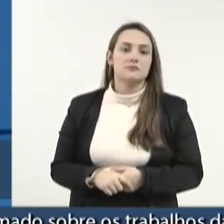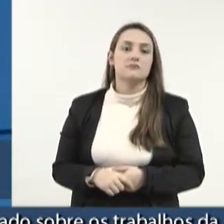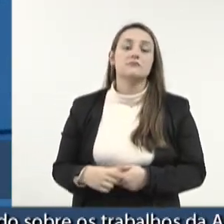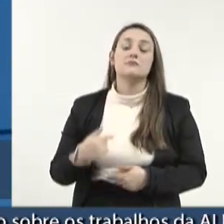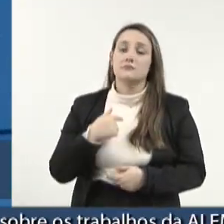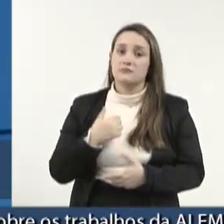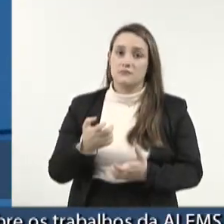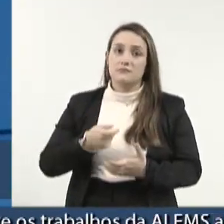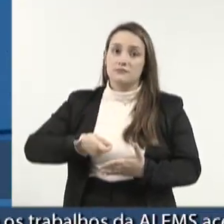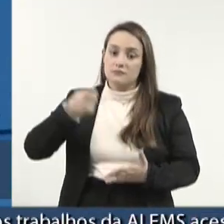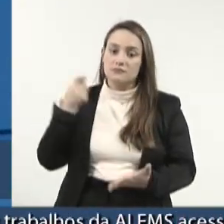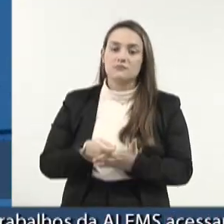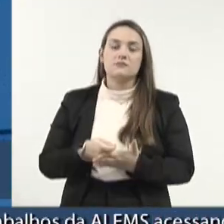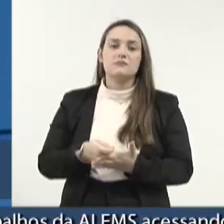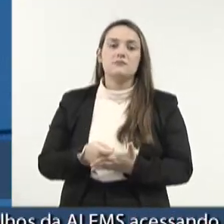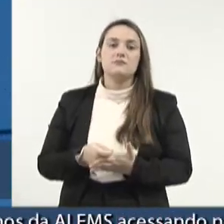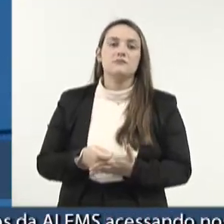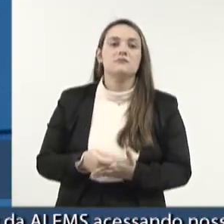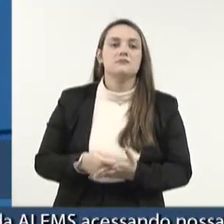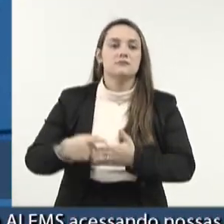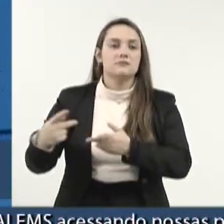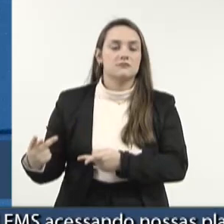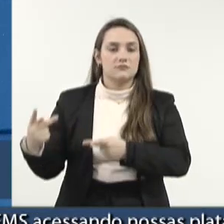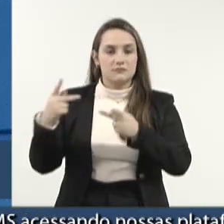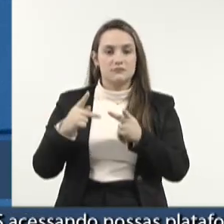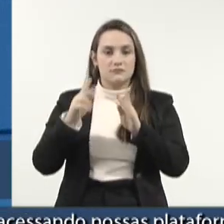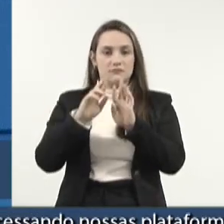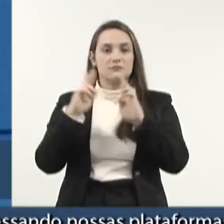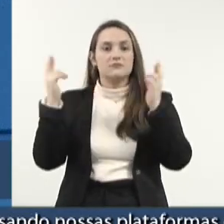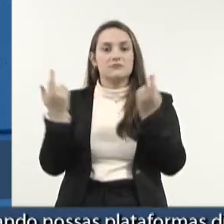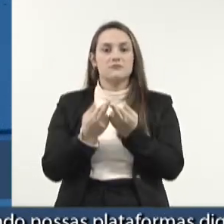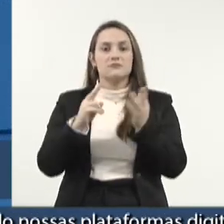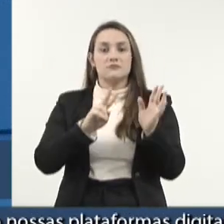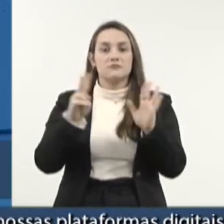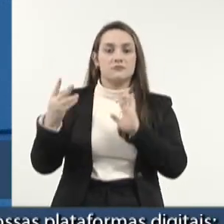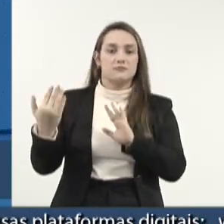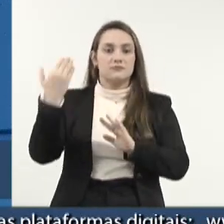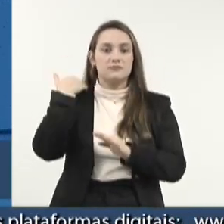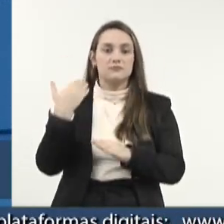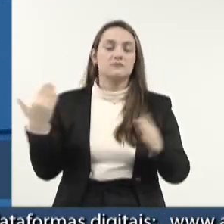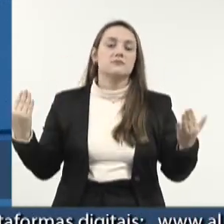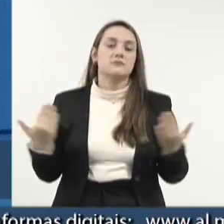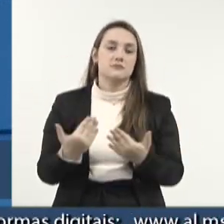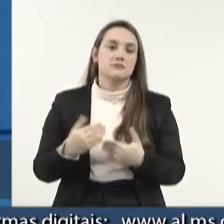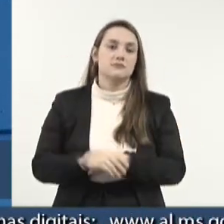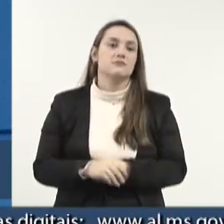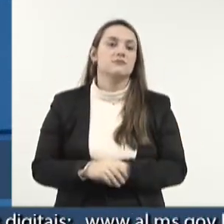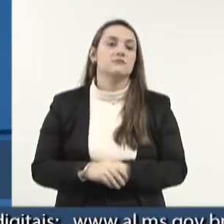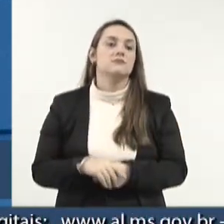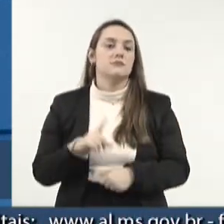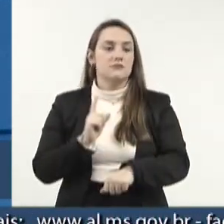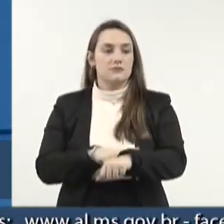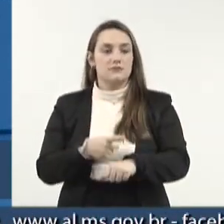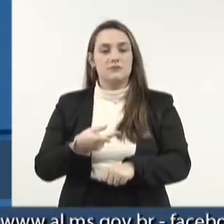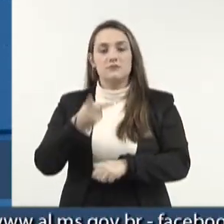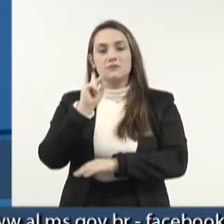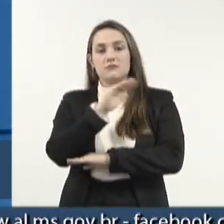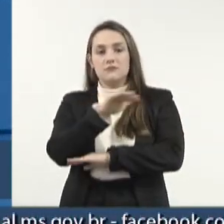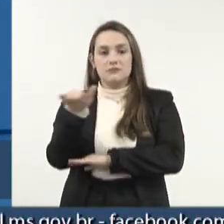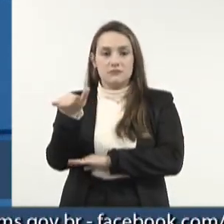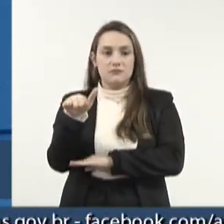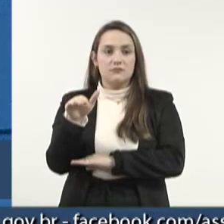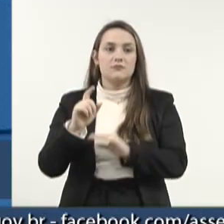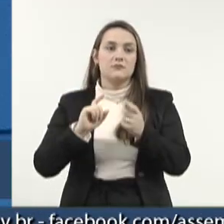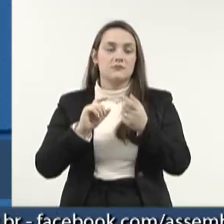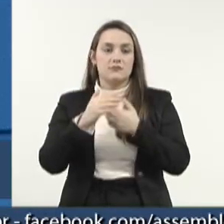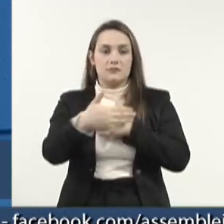ratificar aqui o convite já feito na sessão da última semana para hoje, às 14h30, na sala de